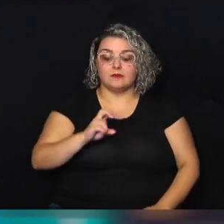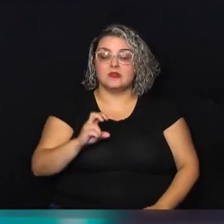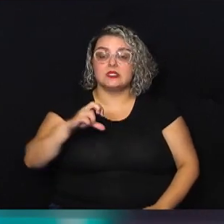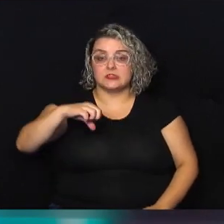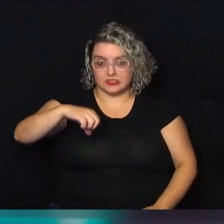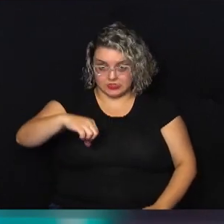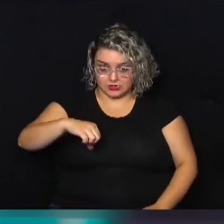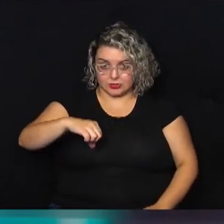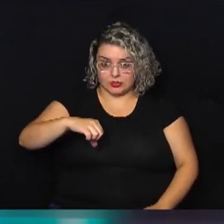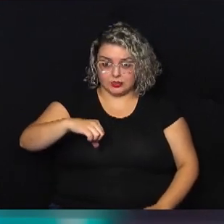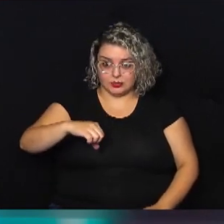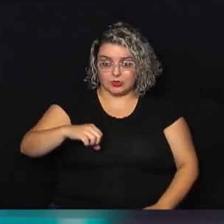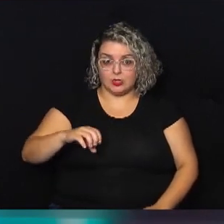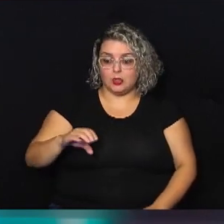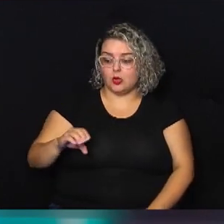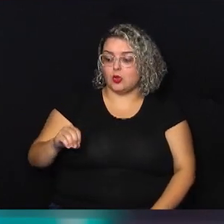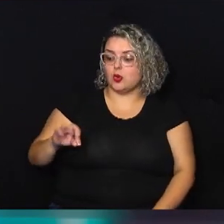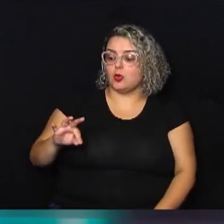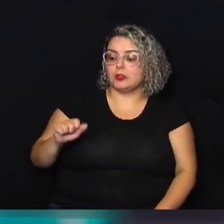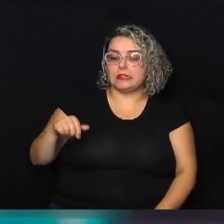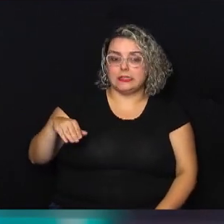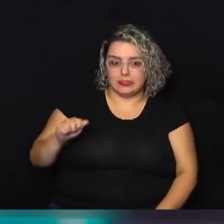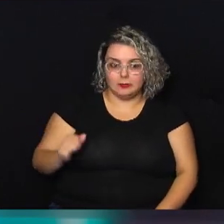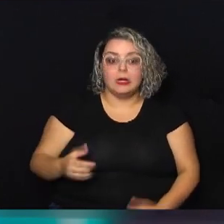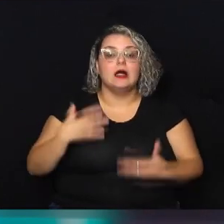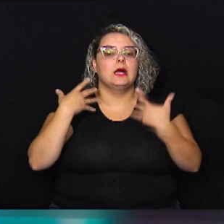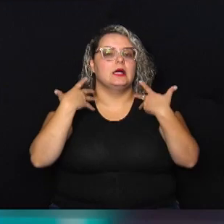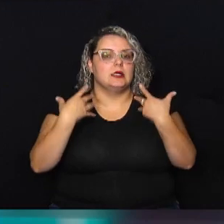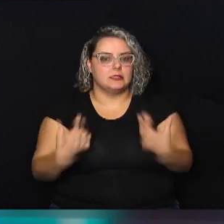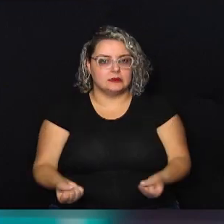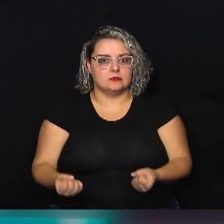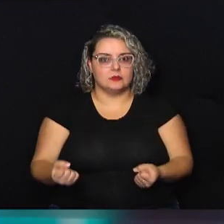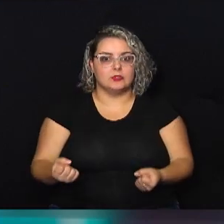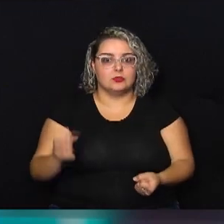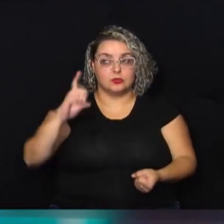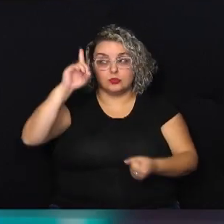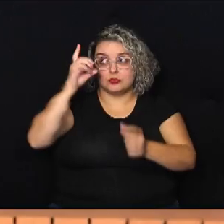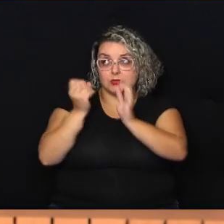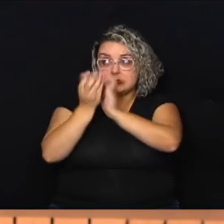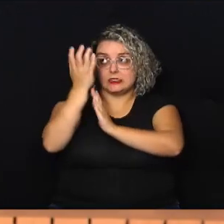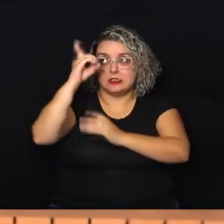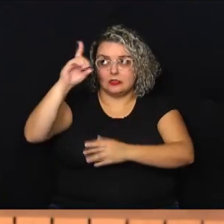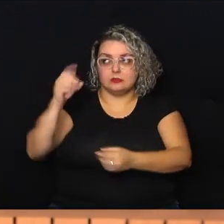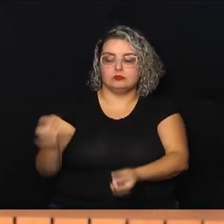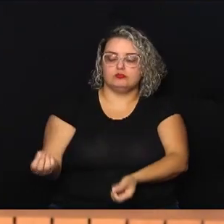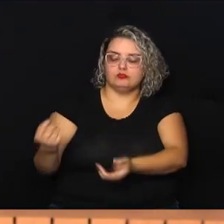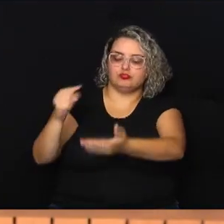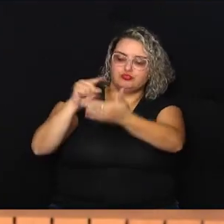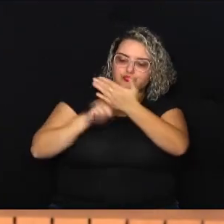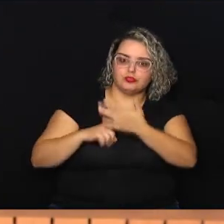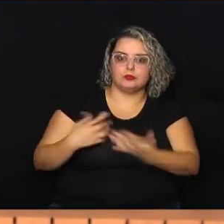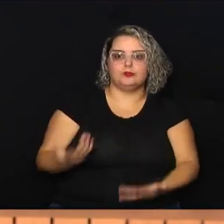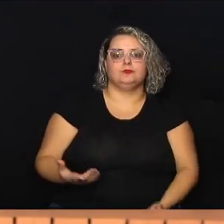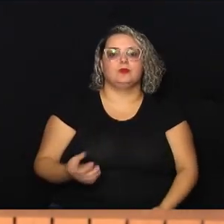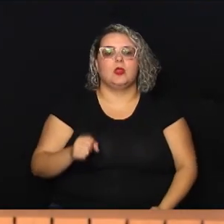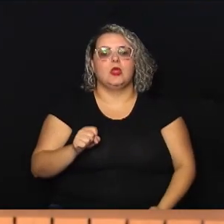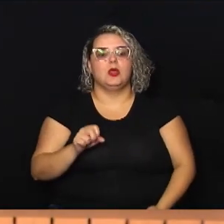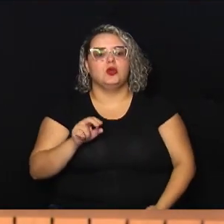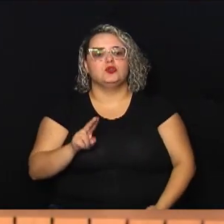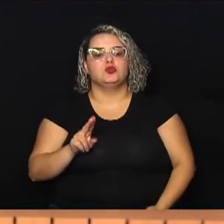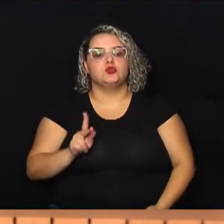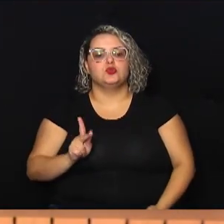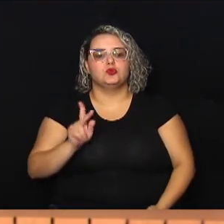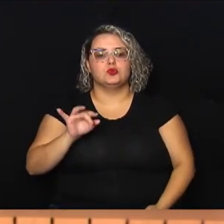1959, Kotama Okada teria recebido de Deus Criador uma revelação. A Sukio Mahikari é uma